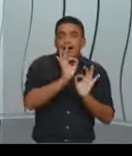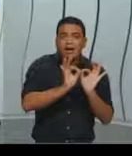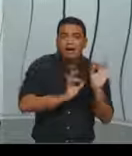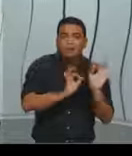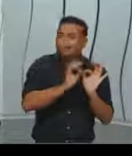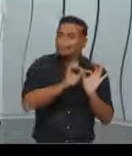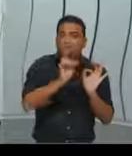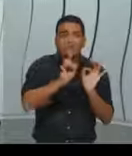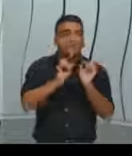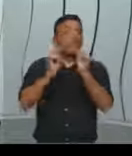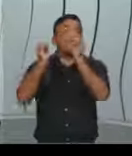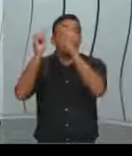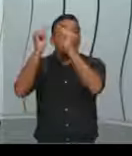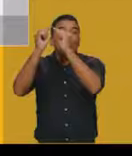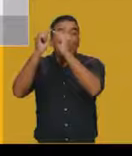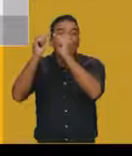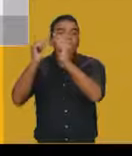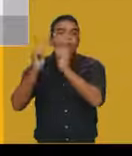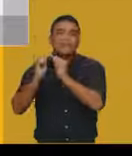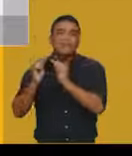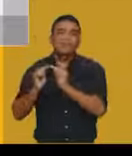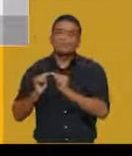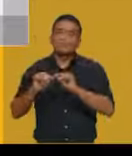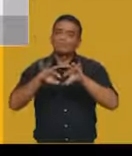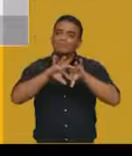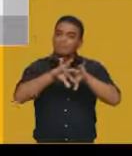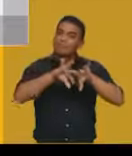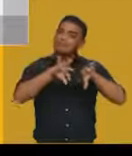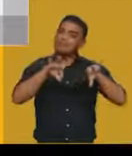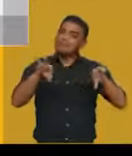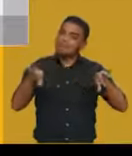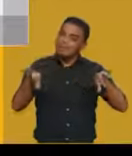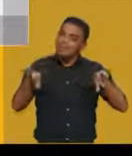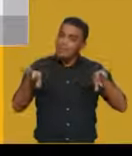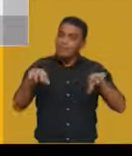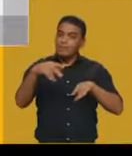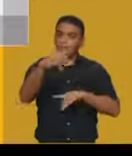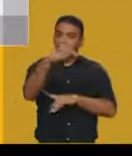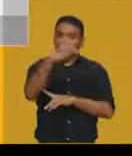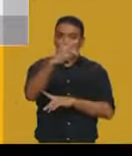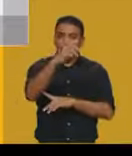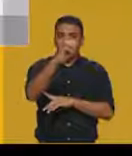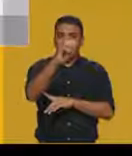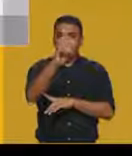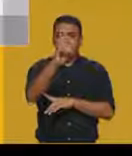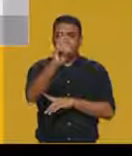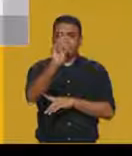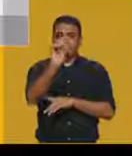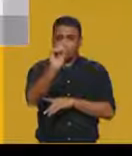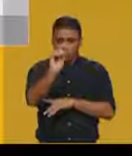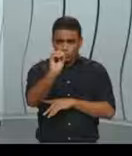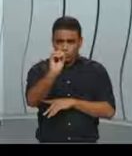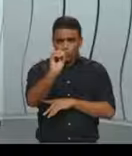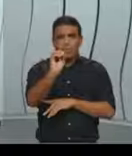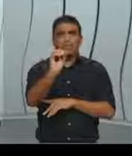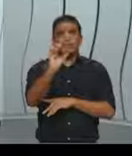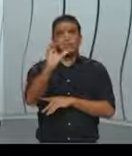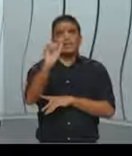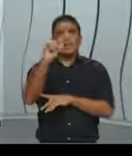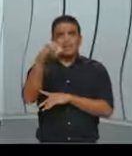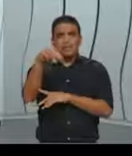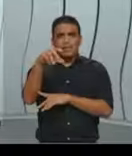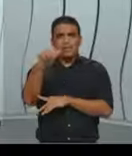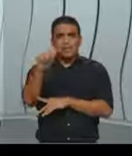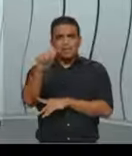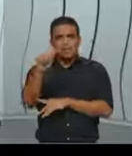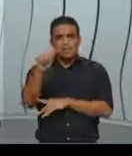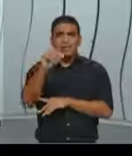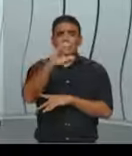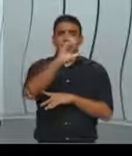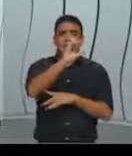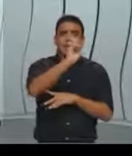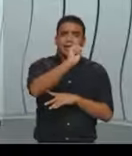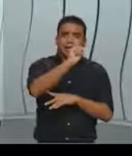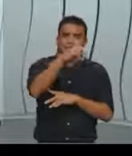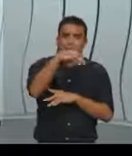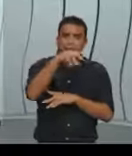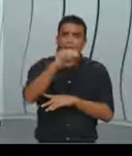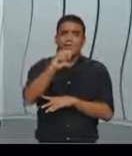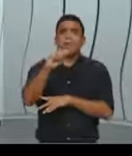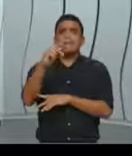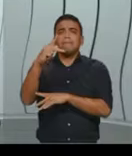de combinação. Pedro e Camila e Pedro, neste caso, é a